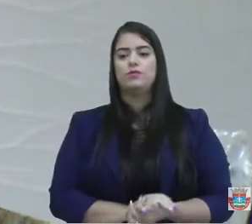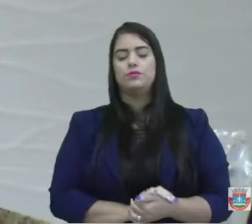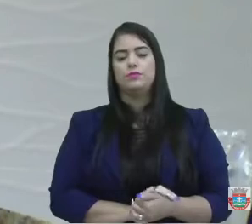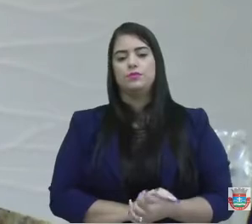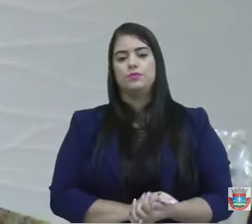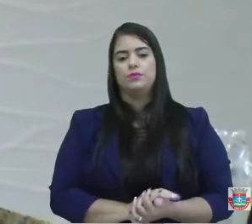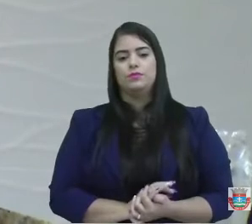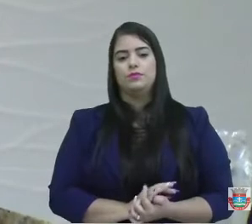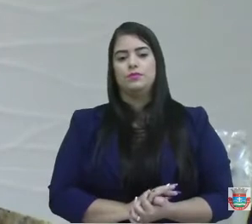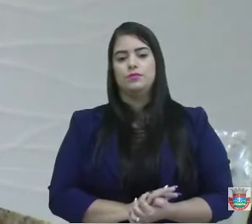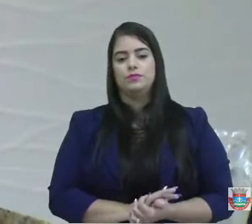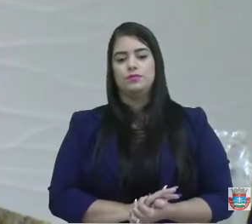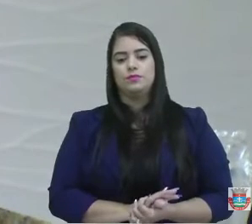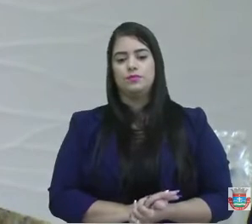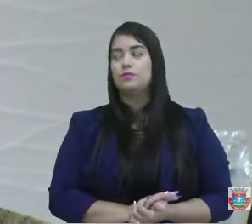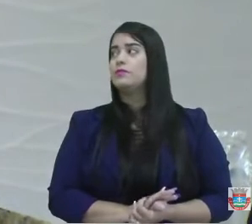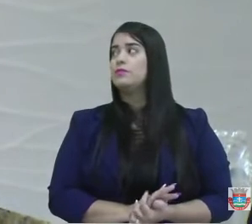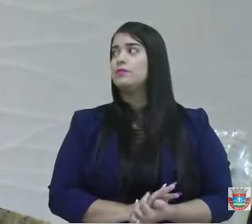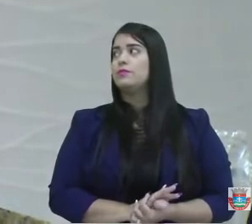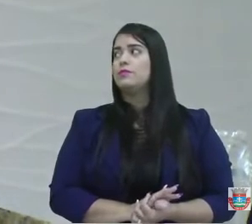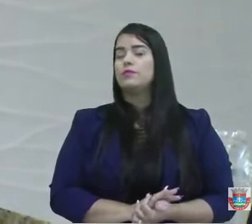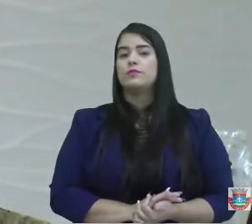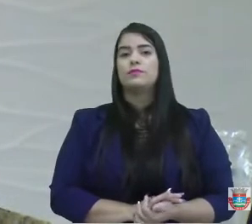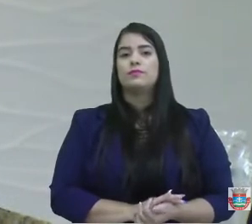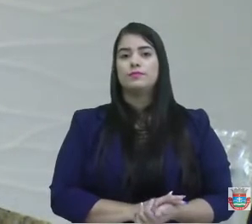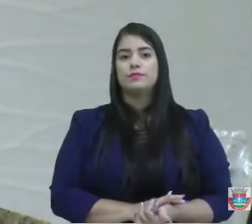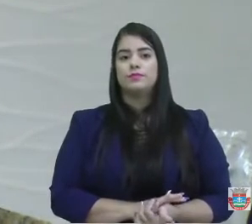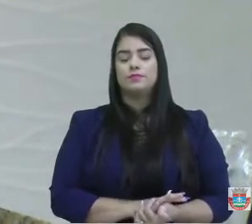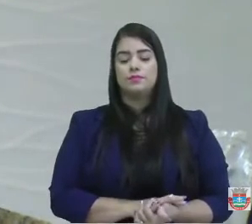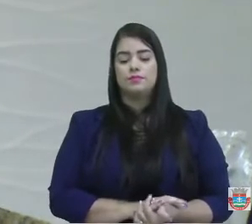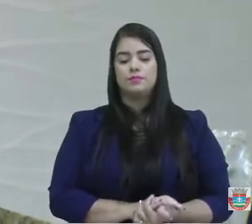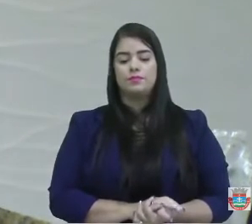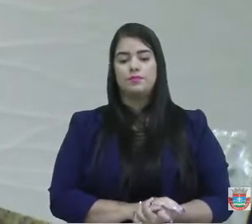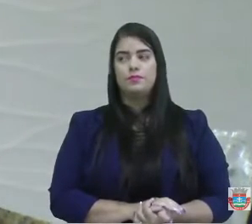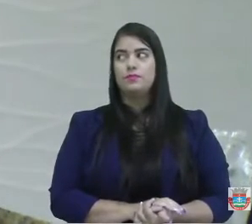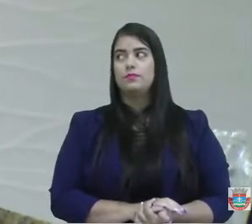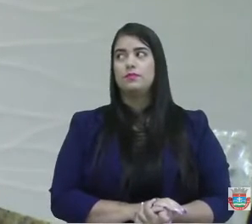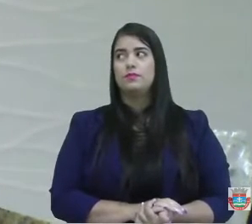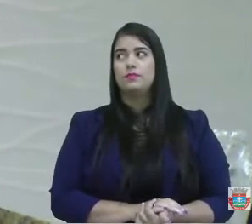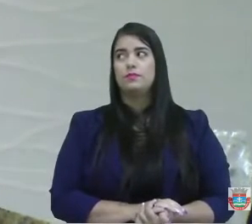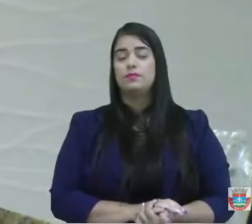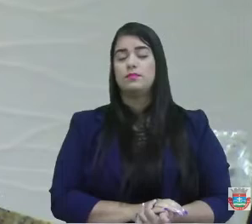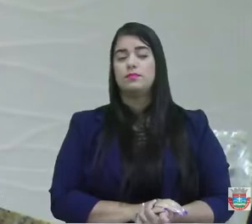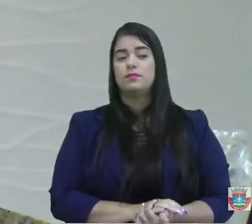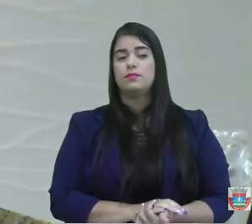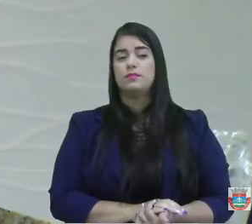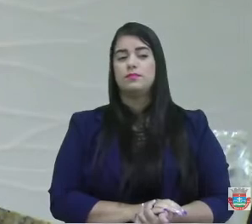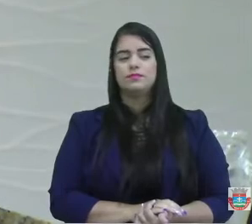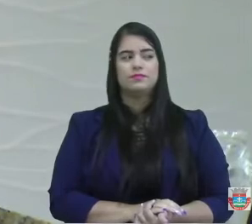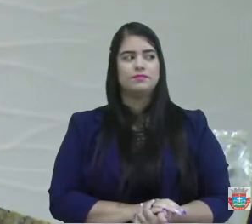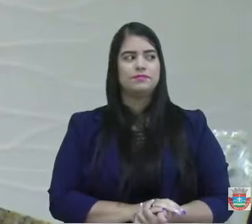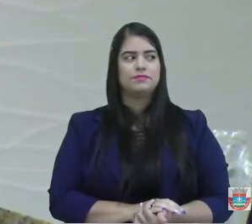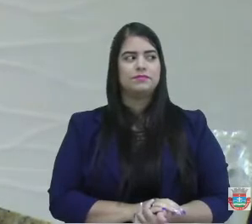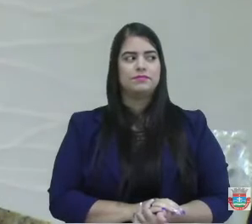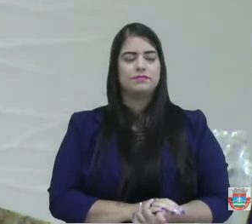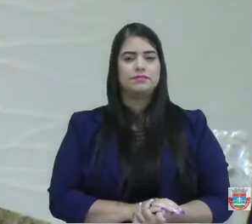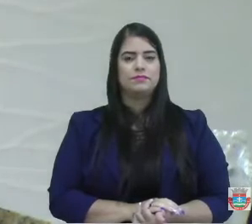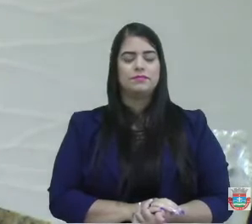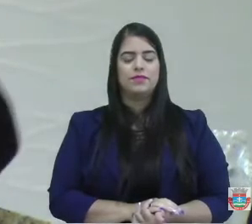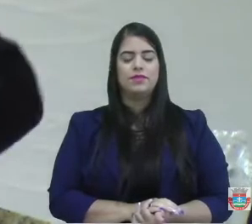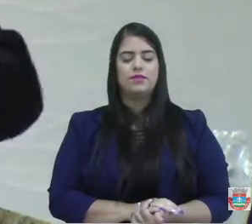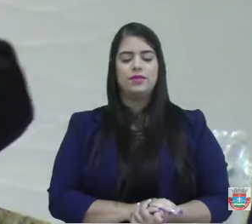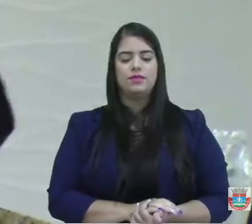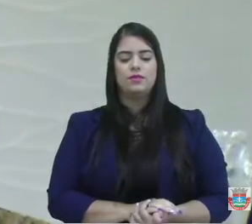qualidade. Que tu fica assim, ó. E dá tapa na cara e dando cantando de galo. E vocês